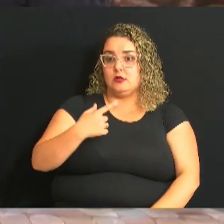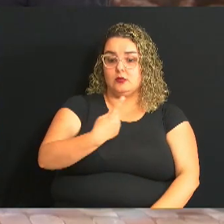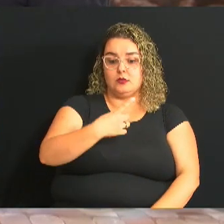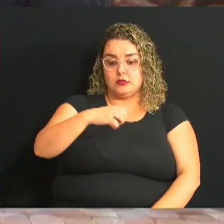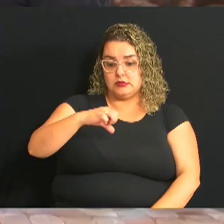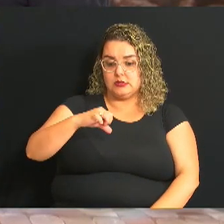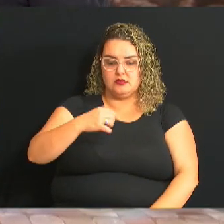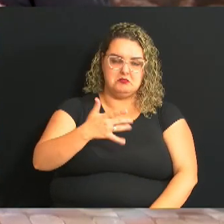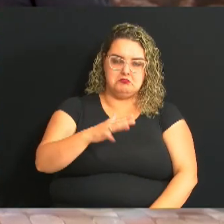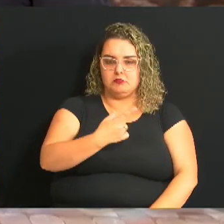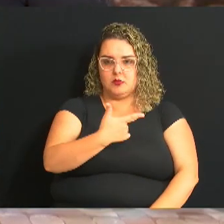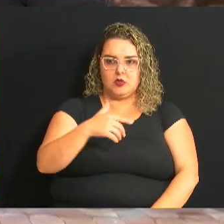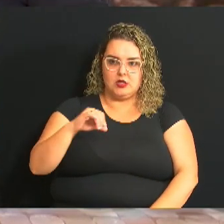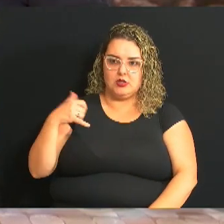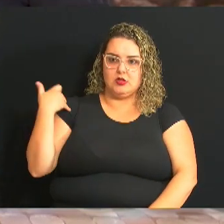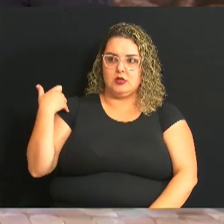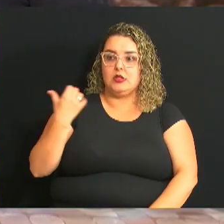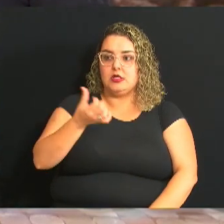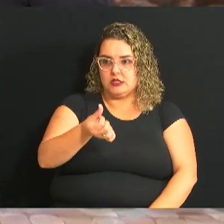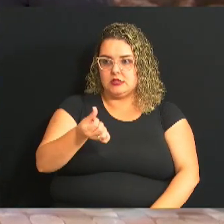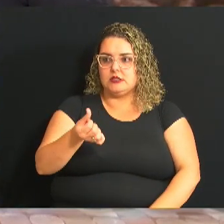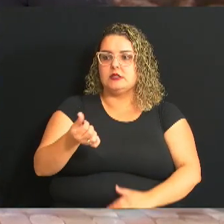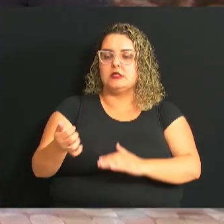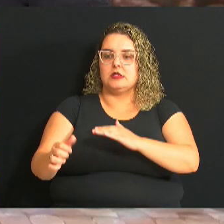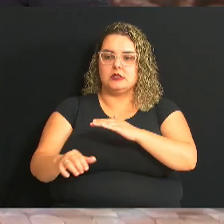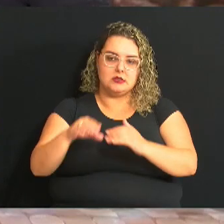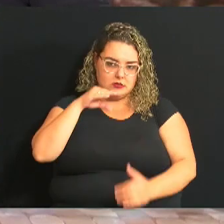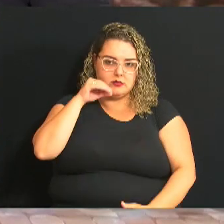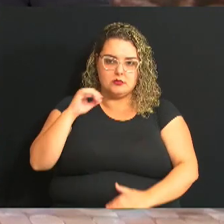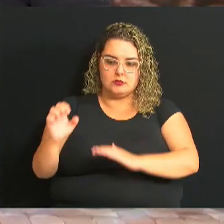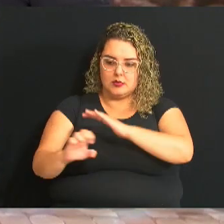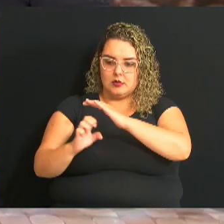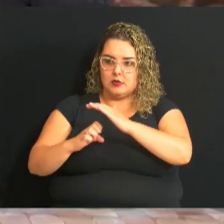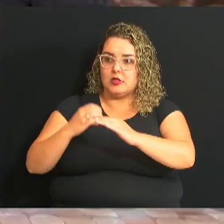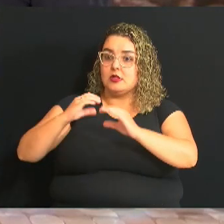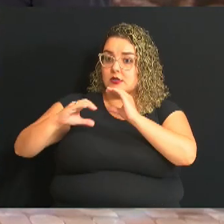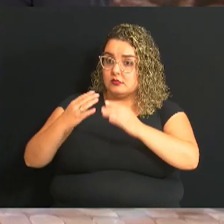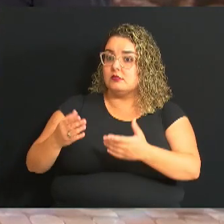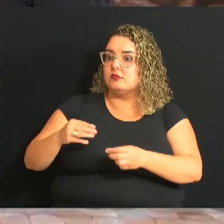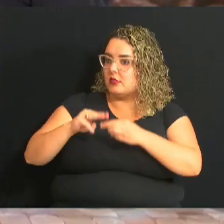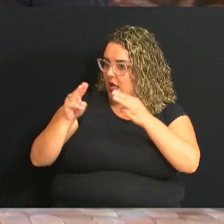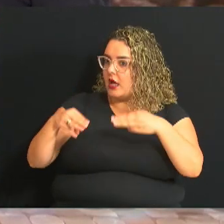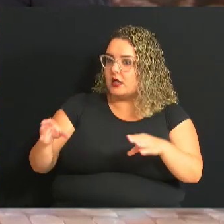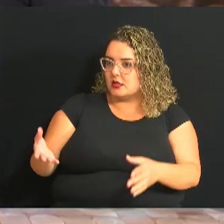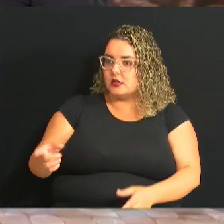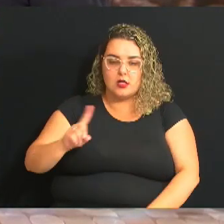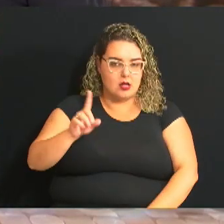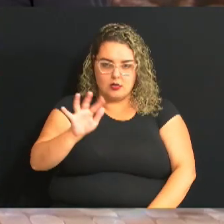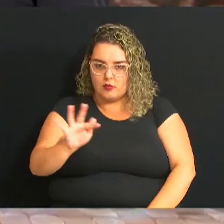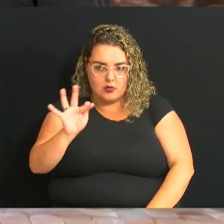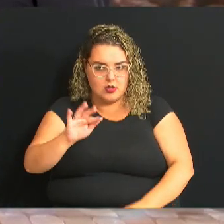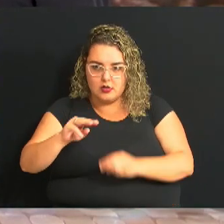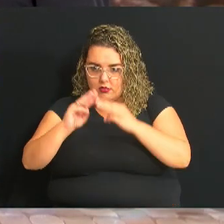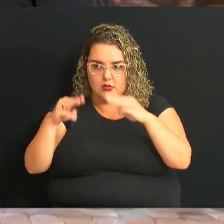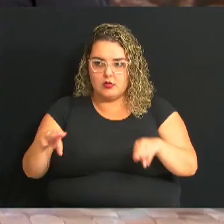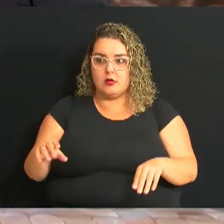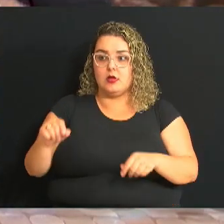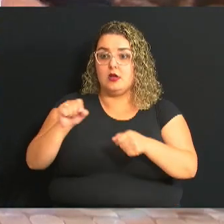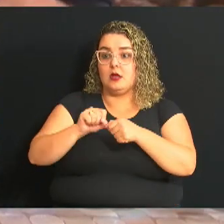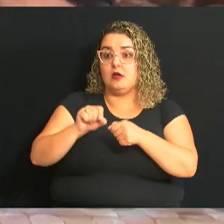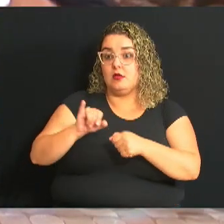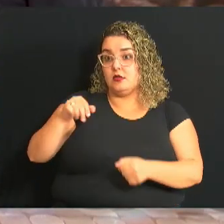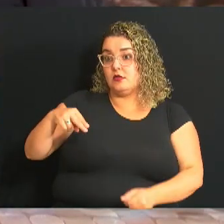funcionários. E ele toca uma empresa de comunicação. Marketing. Ele não fez faculdade de marketing, não. Ele fez o F1